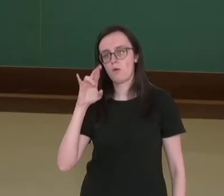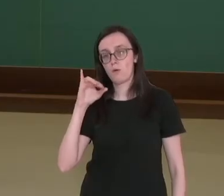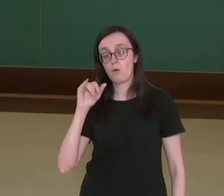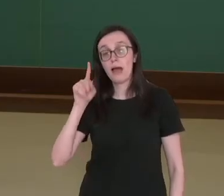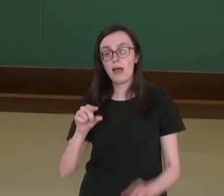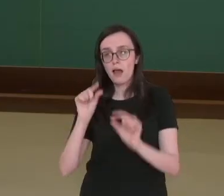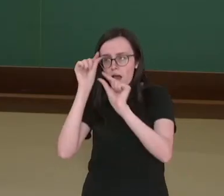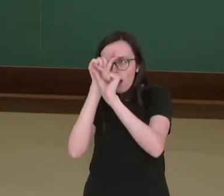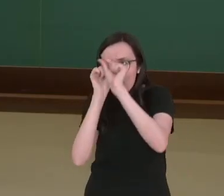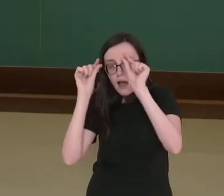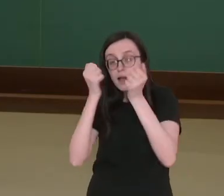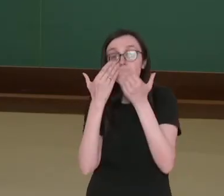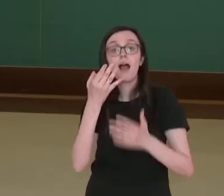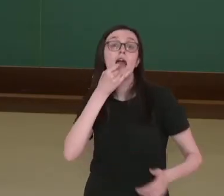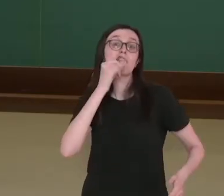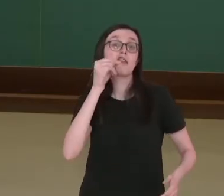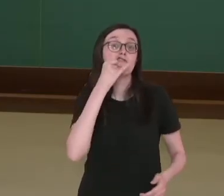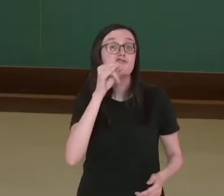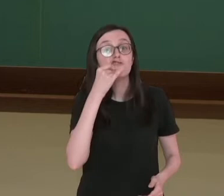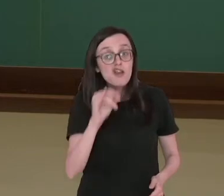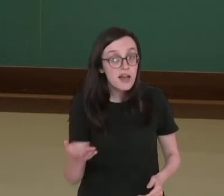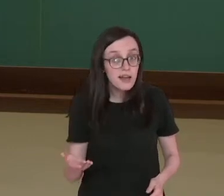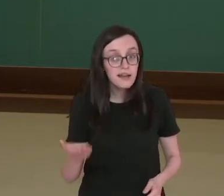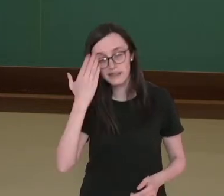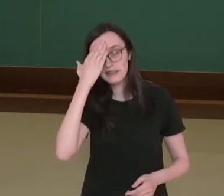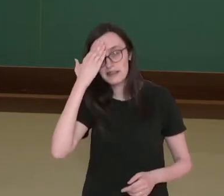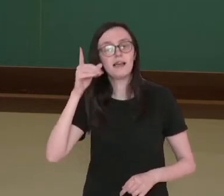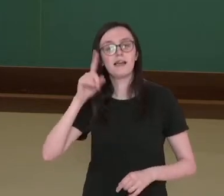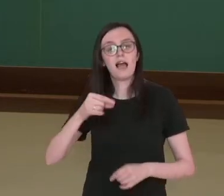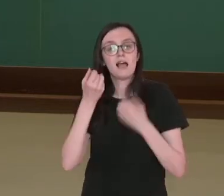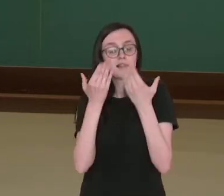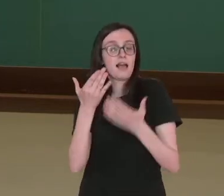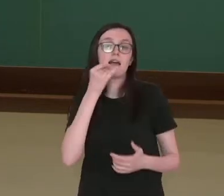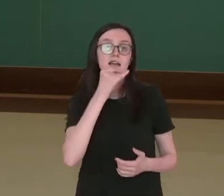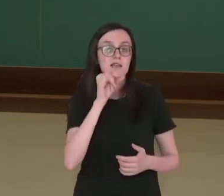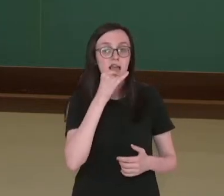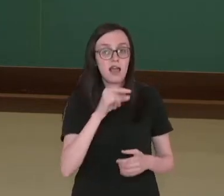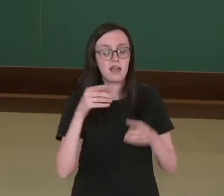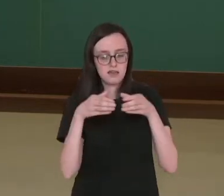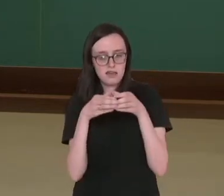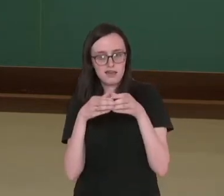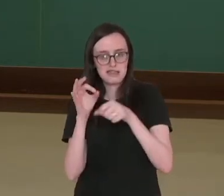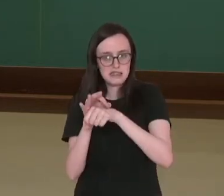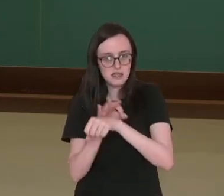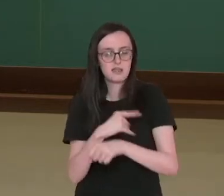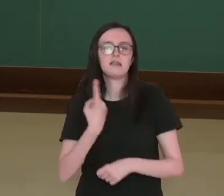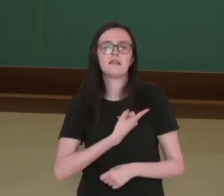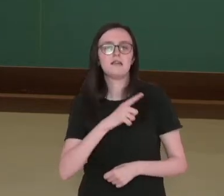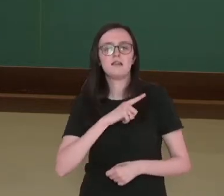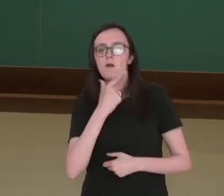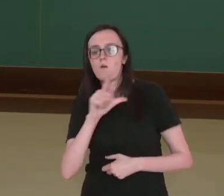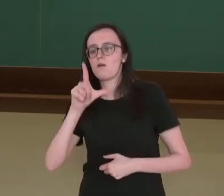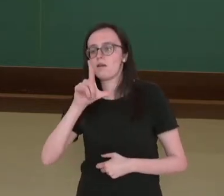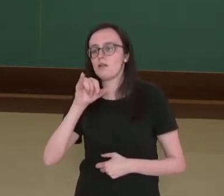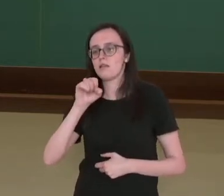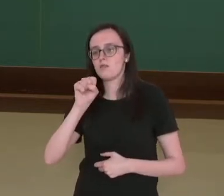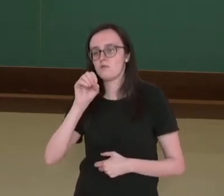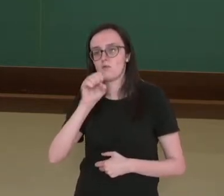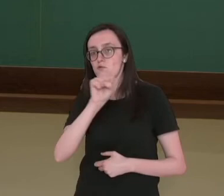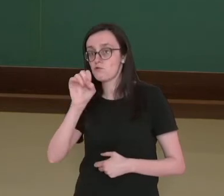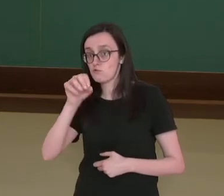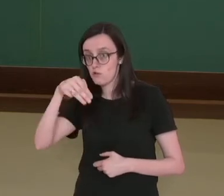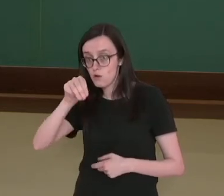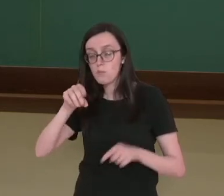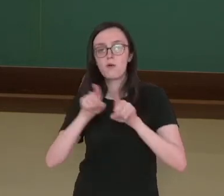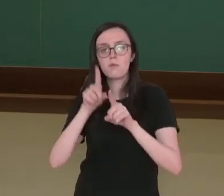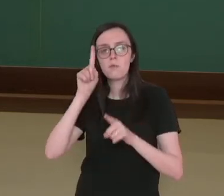organela que vai dar energia, né? Ela faz respiração celular, dá energia para a célula. Nós temos o lisossomo, que é uma estrutura que